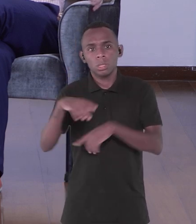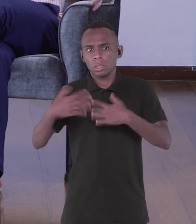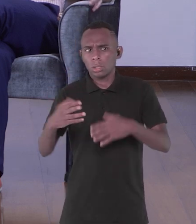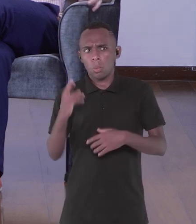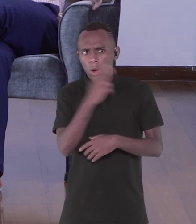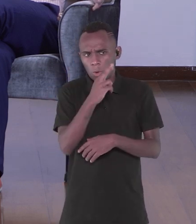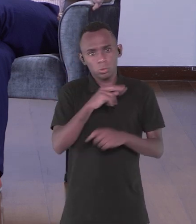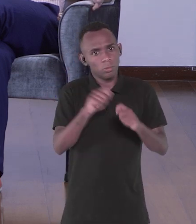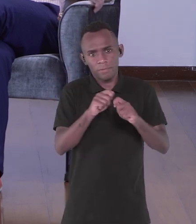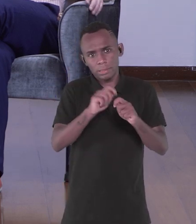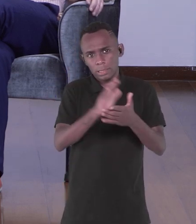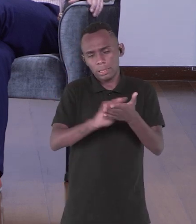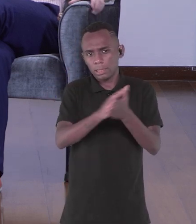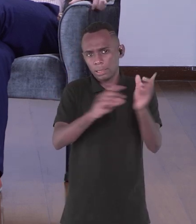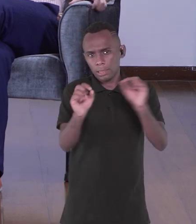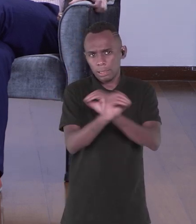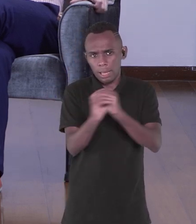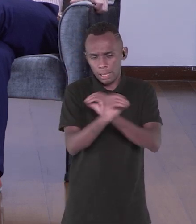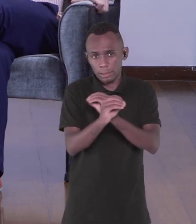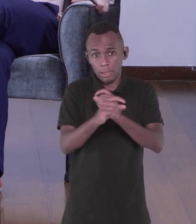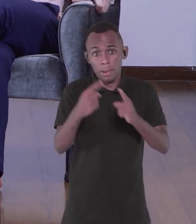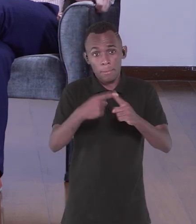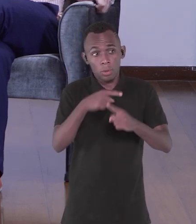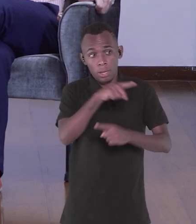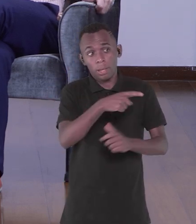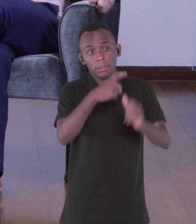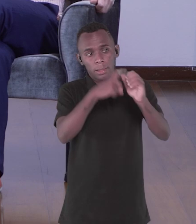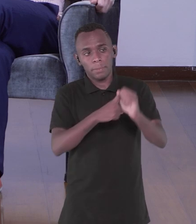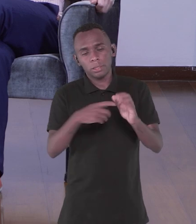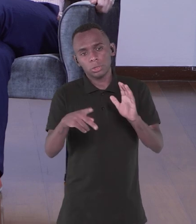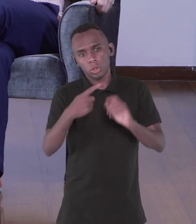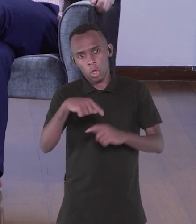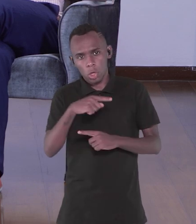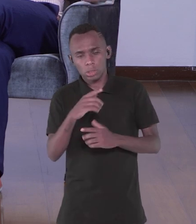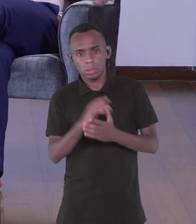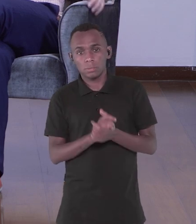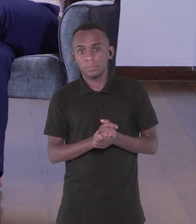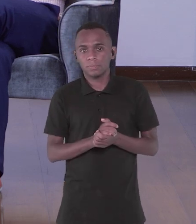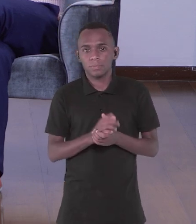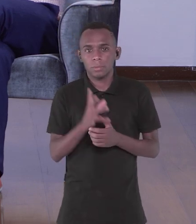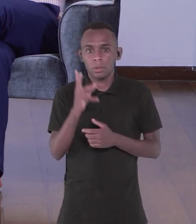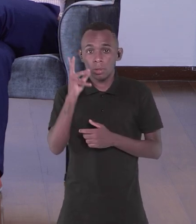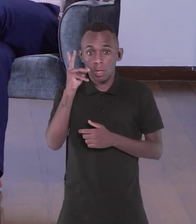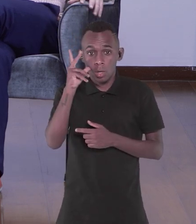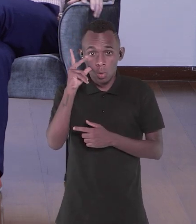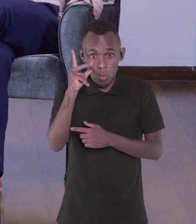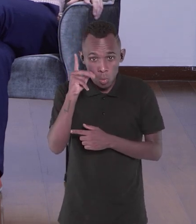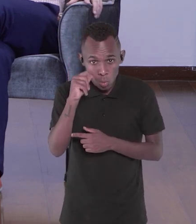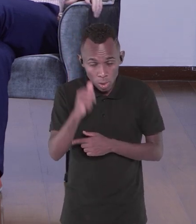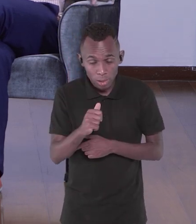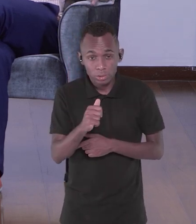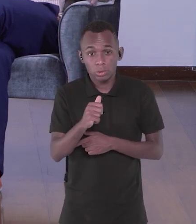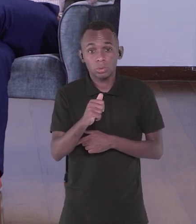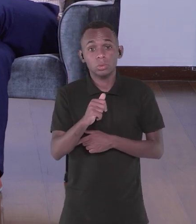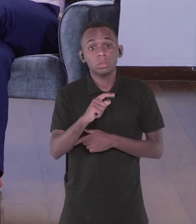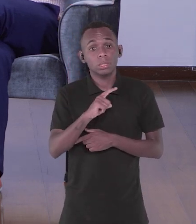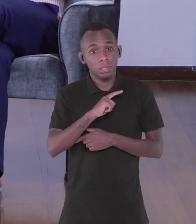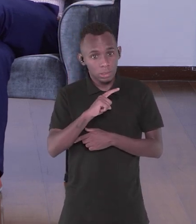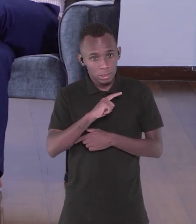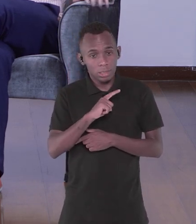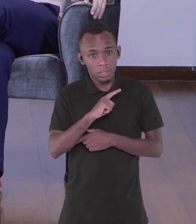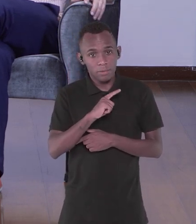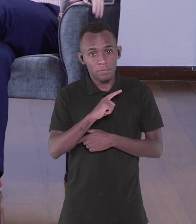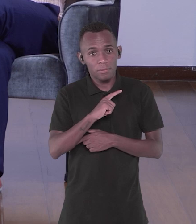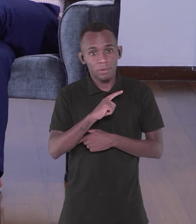fazer nada, porque, afinal de contas, ela tem muito a perder. Eu acho, entre outras coisas, que houve um erro de cálculo